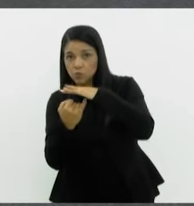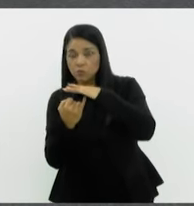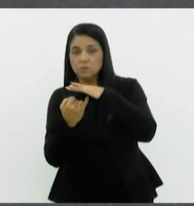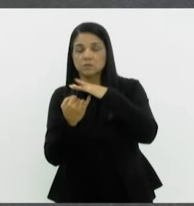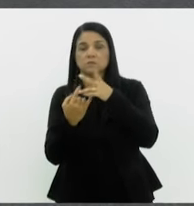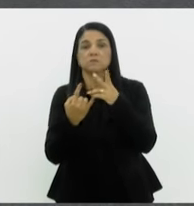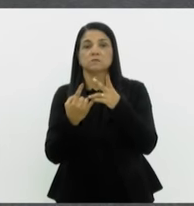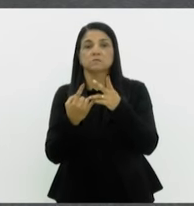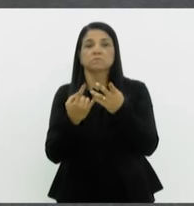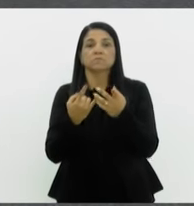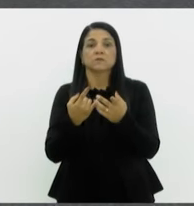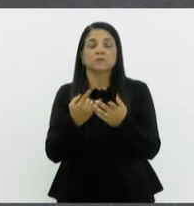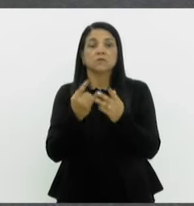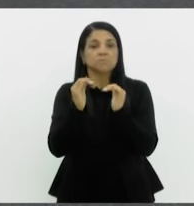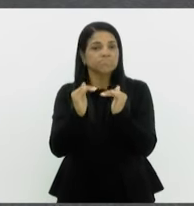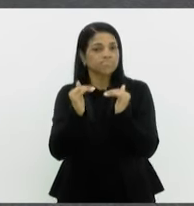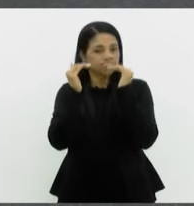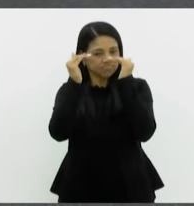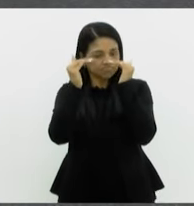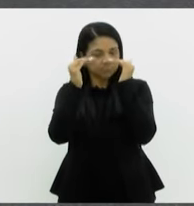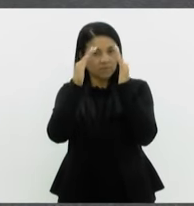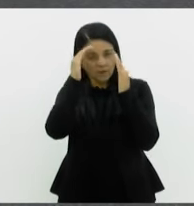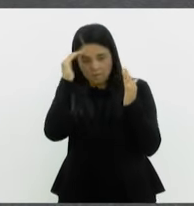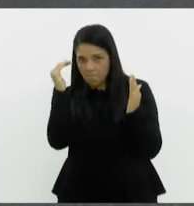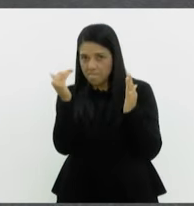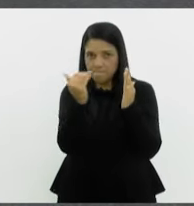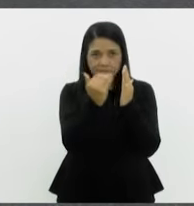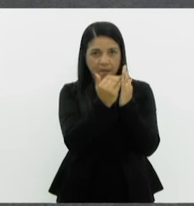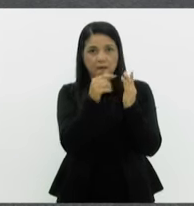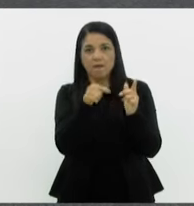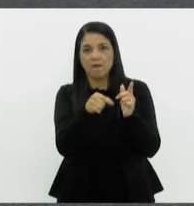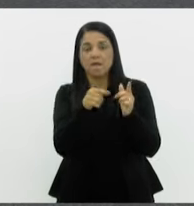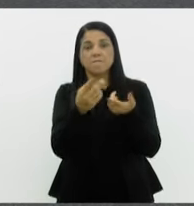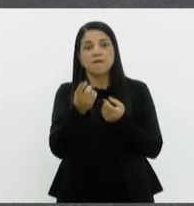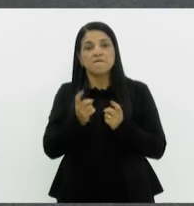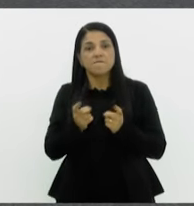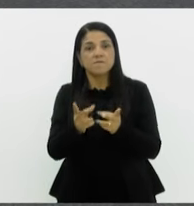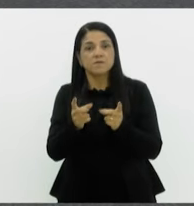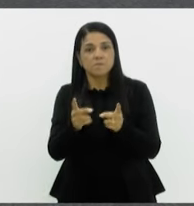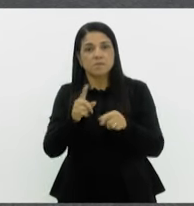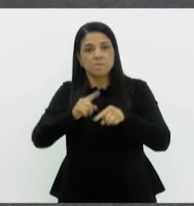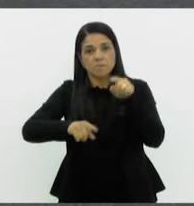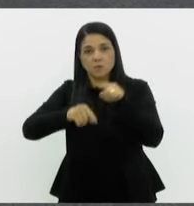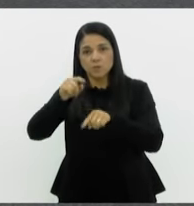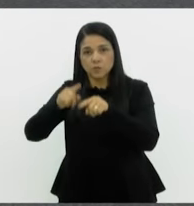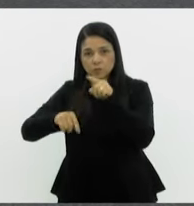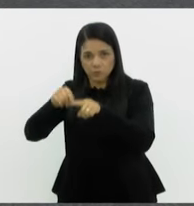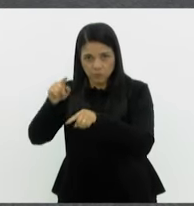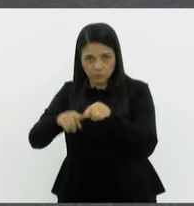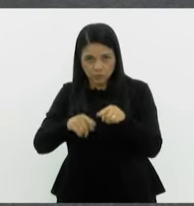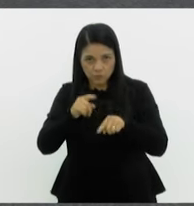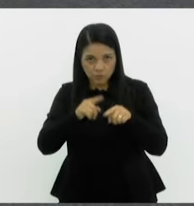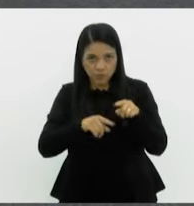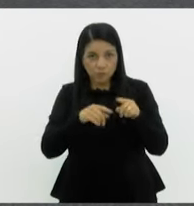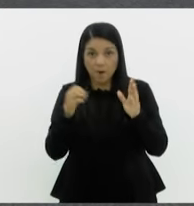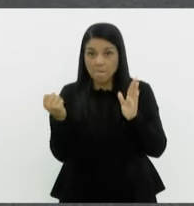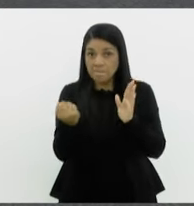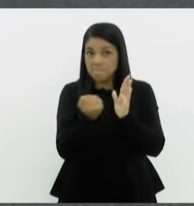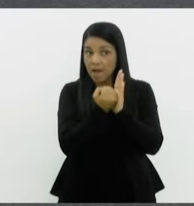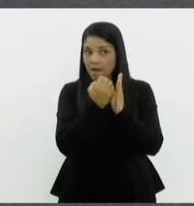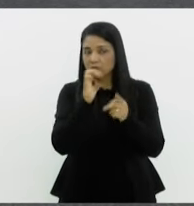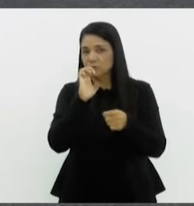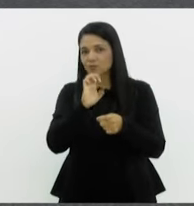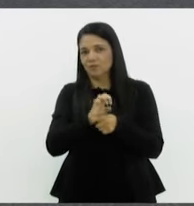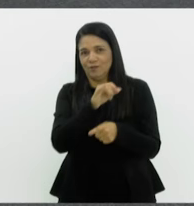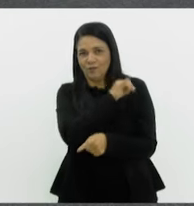e entidades subordinadas para comercializar produtos oficiais. Então, é